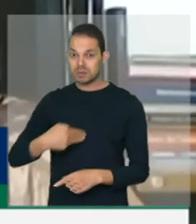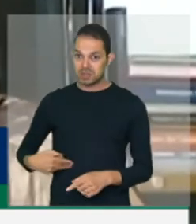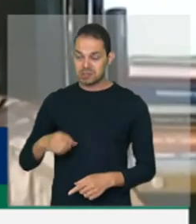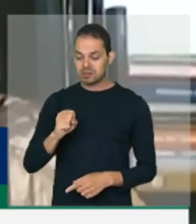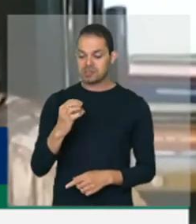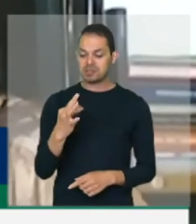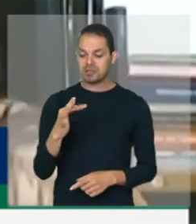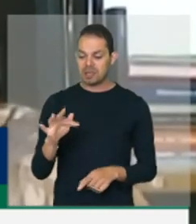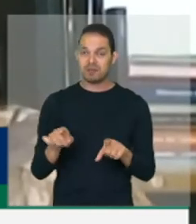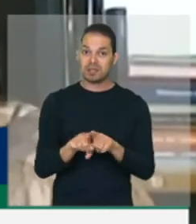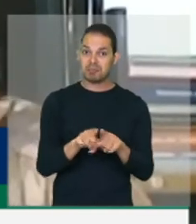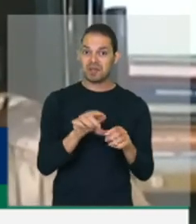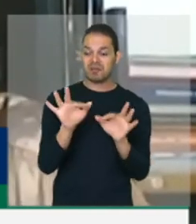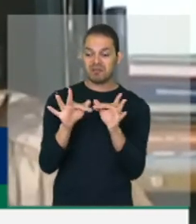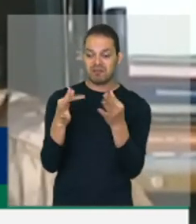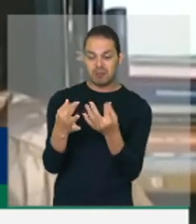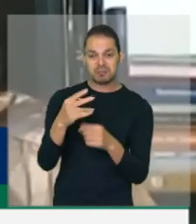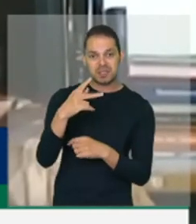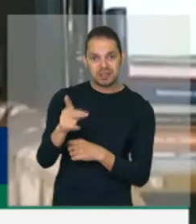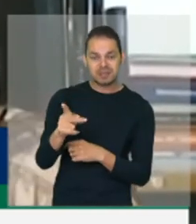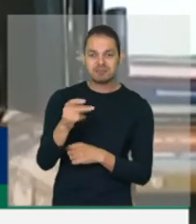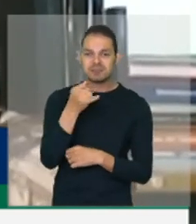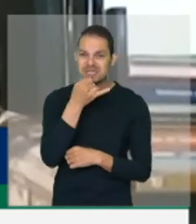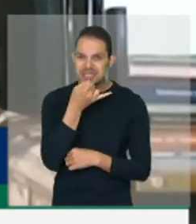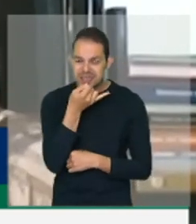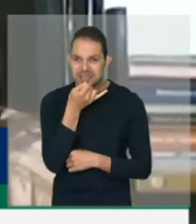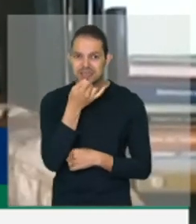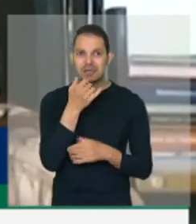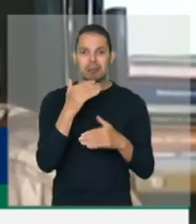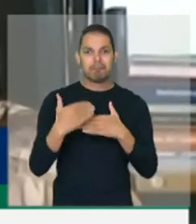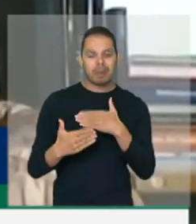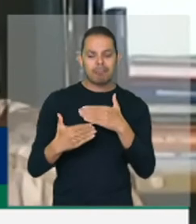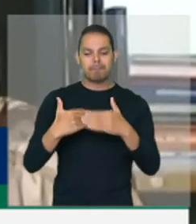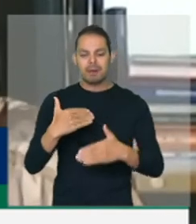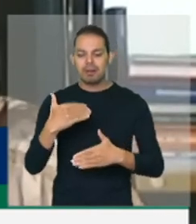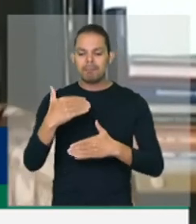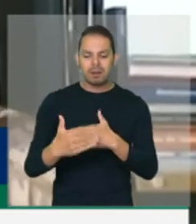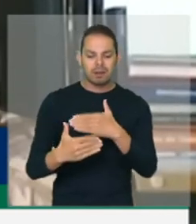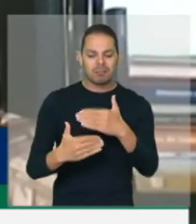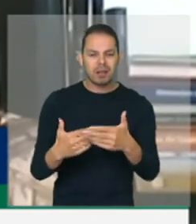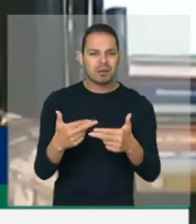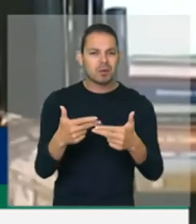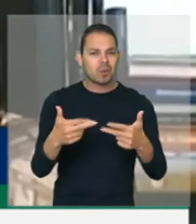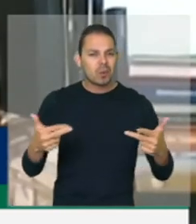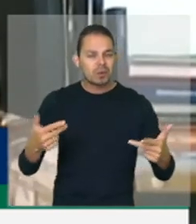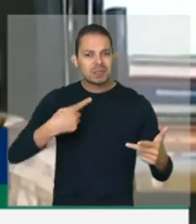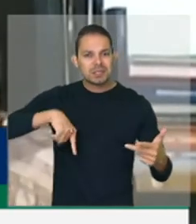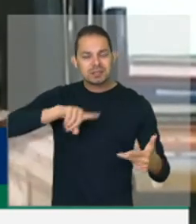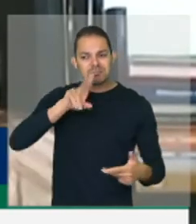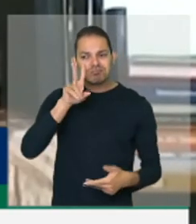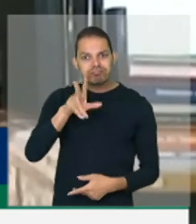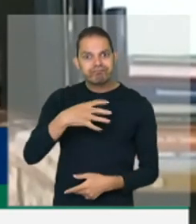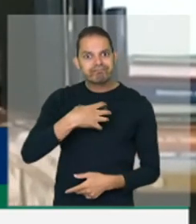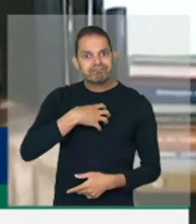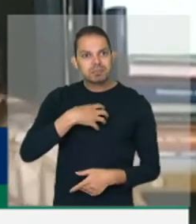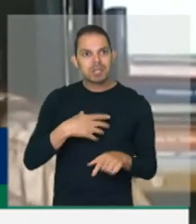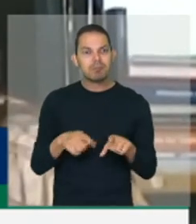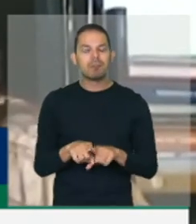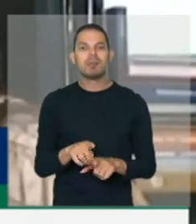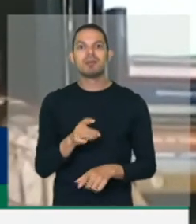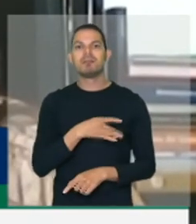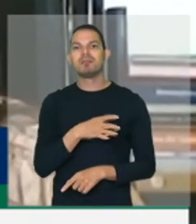familiares, lamentavelmente, numa sequência de ações que entristecem e amedrontam a